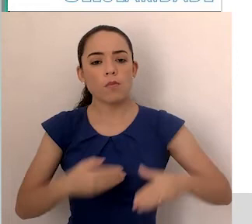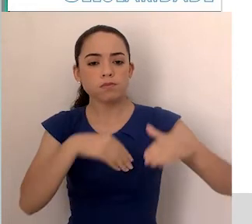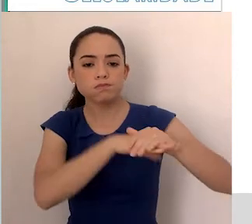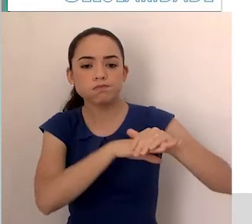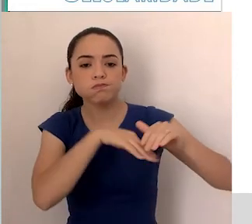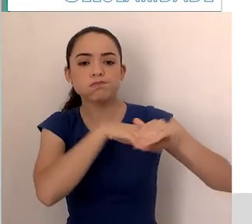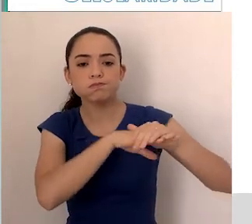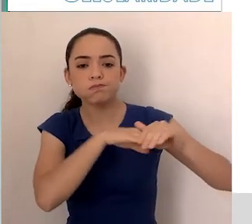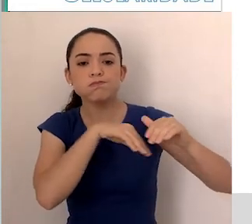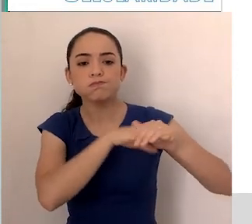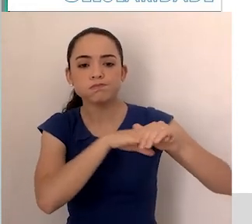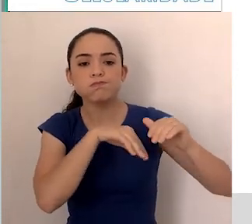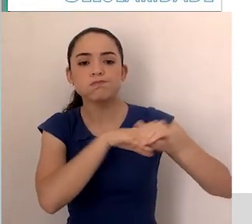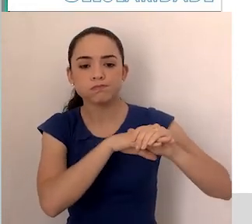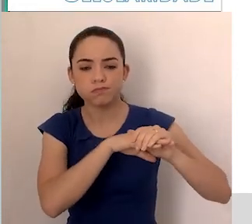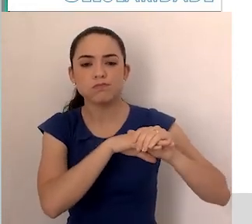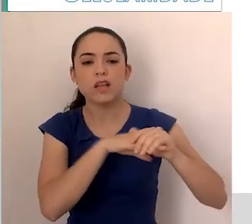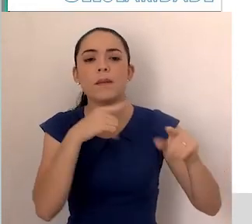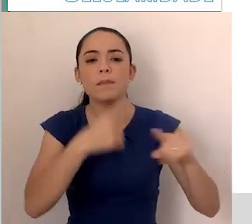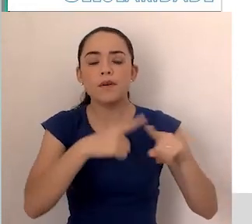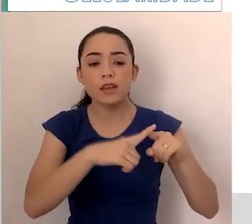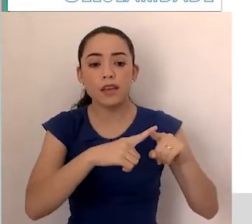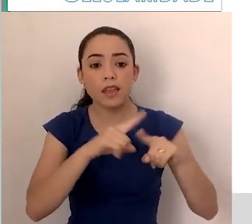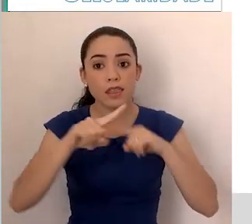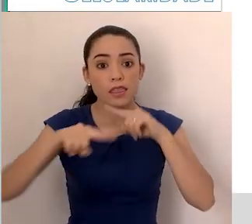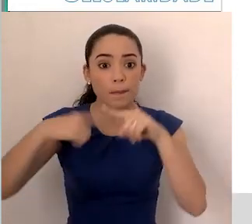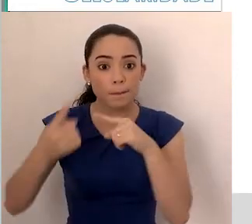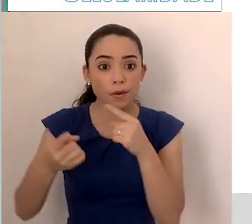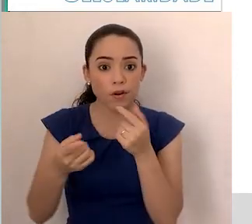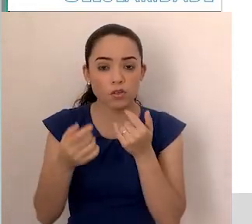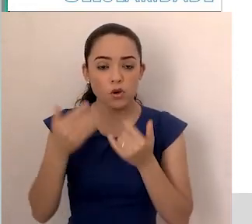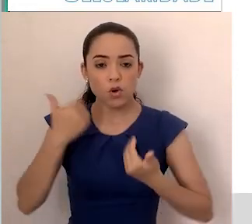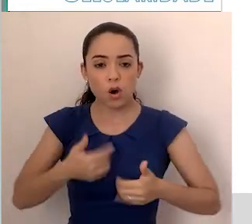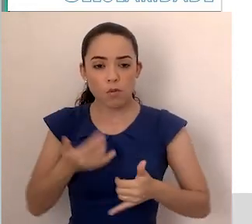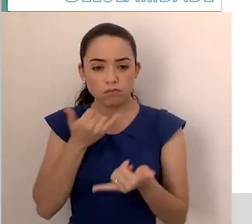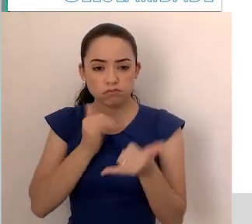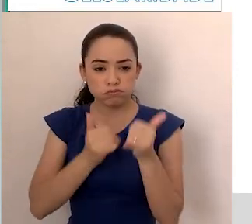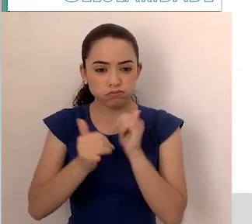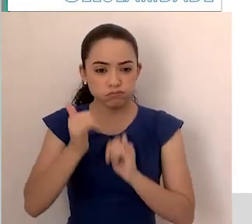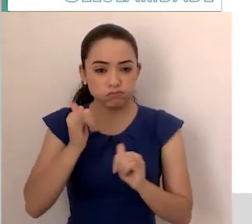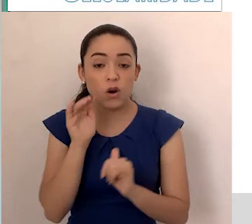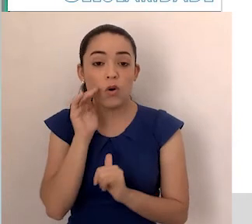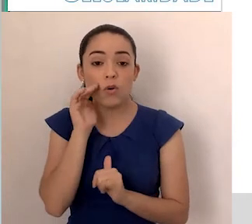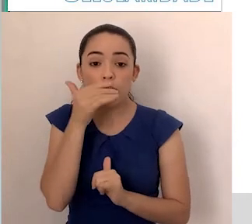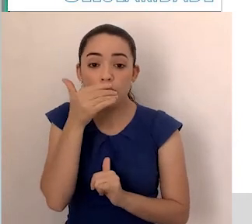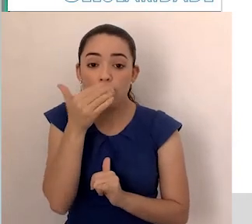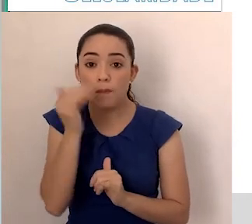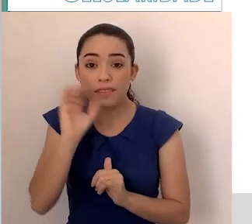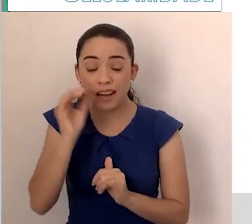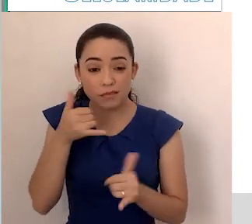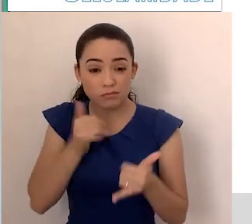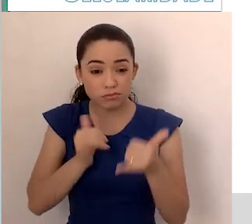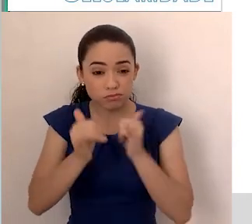ácidos graxos livres são liberados em resposta à demanda de energia do organismo nos momentos de